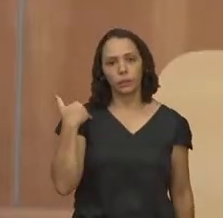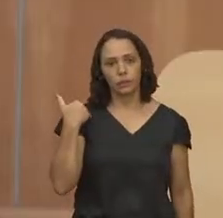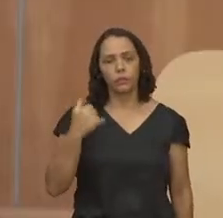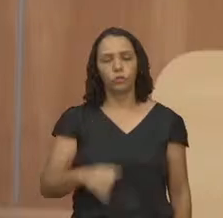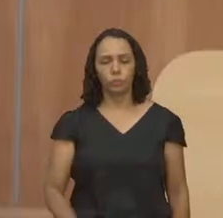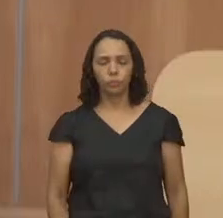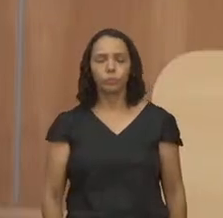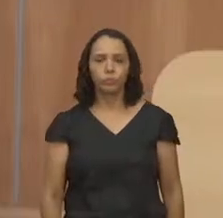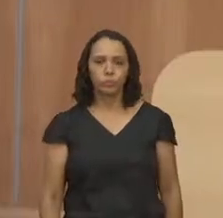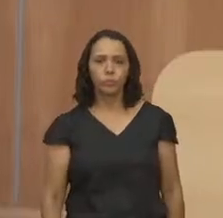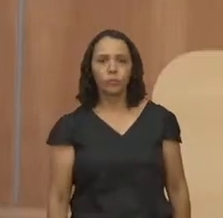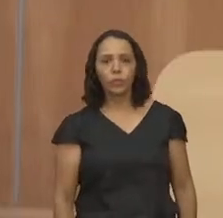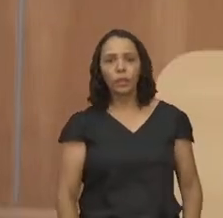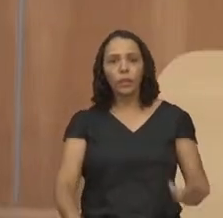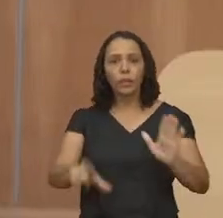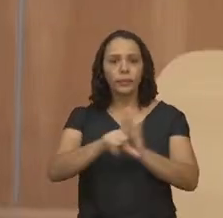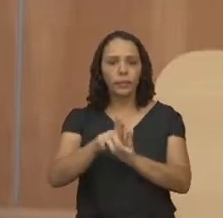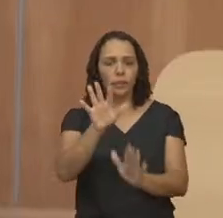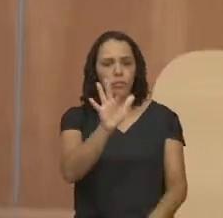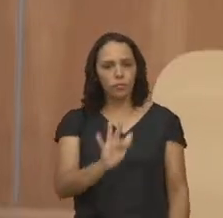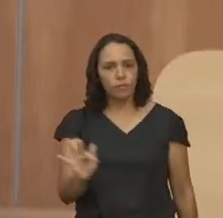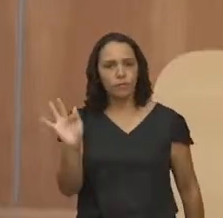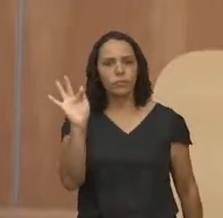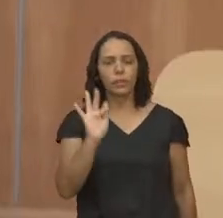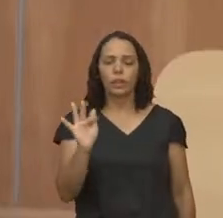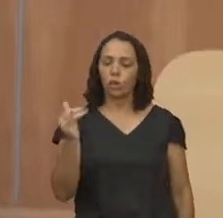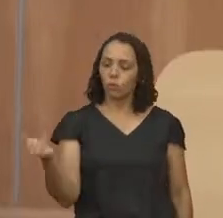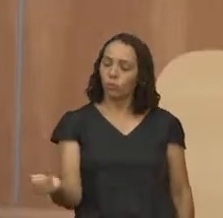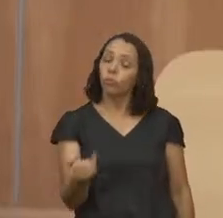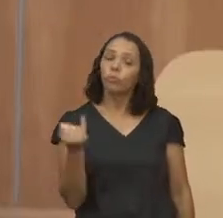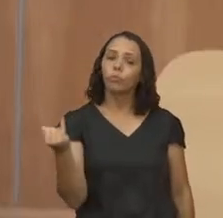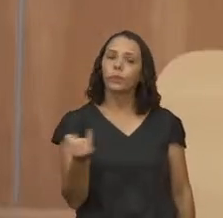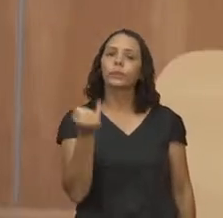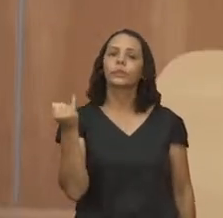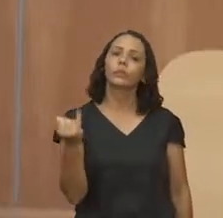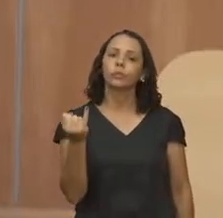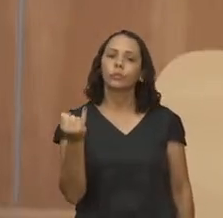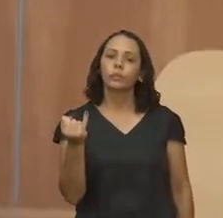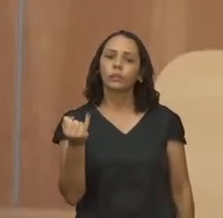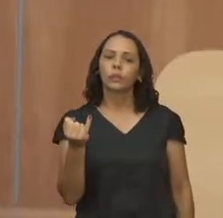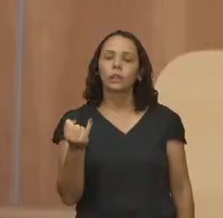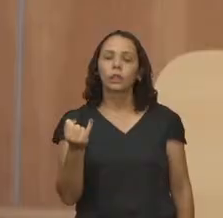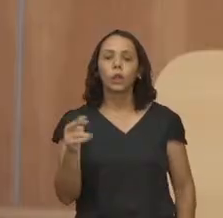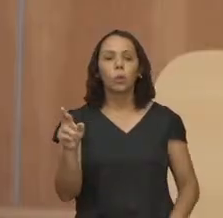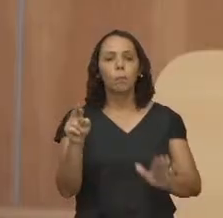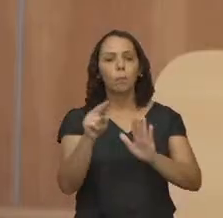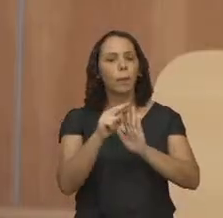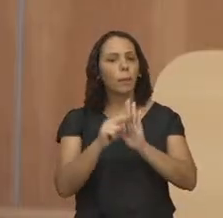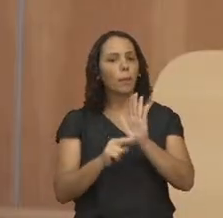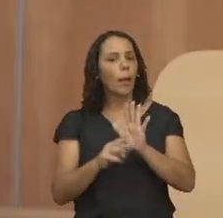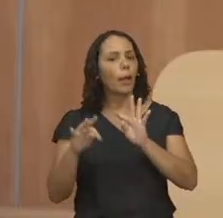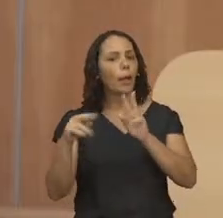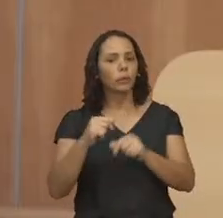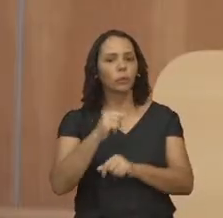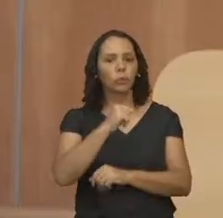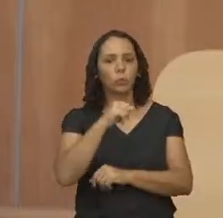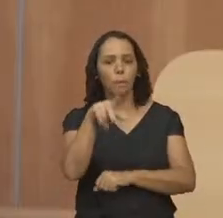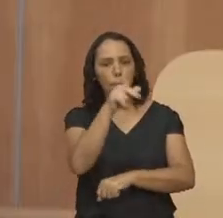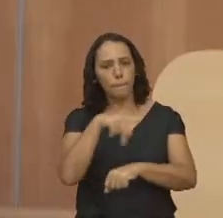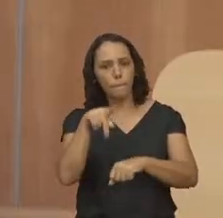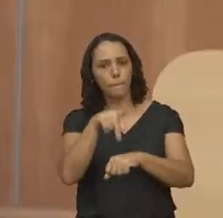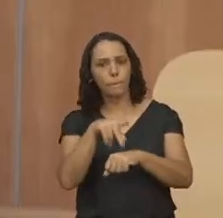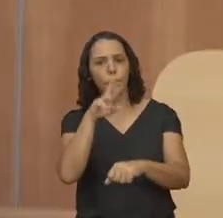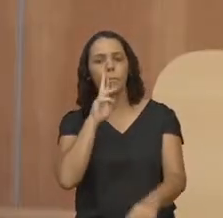é? Então, essa lei federal, ela é muito importante estabelecer os marcos em todo o país, dando uma